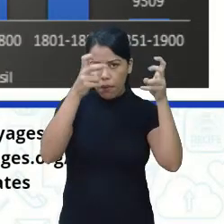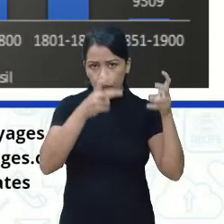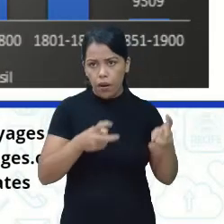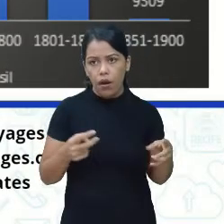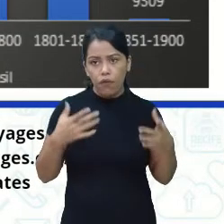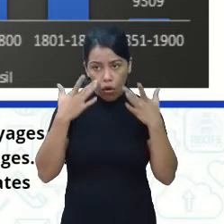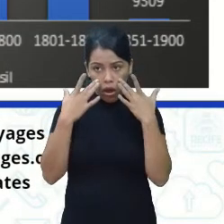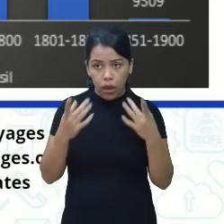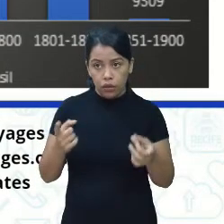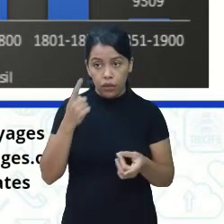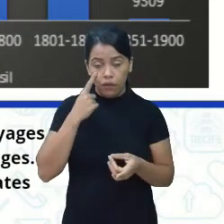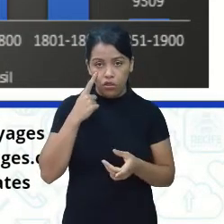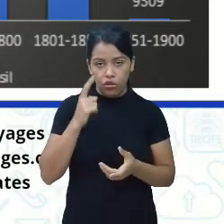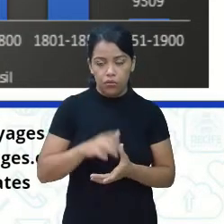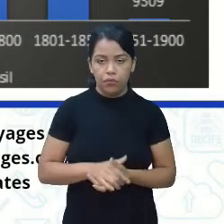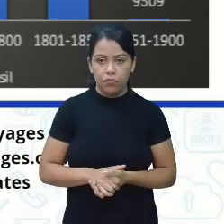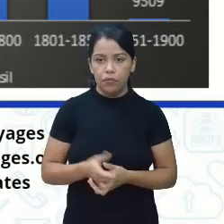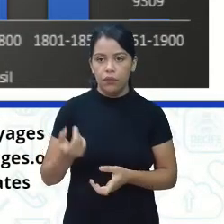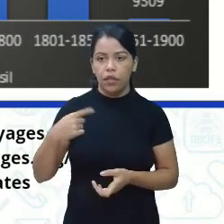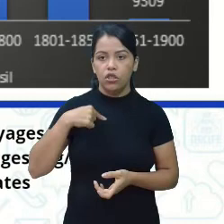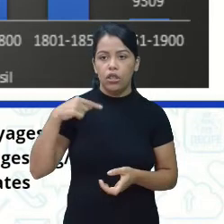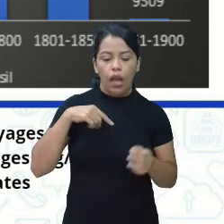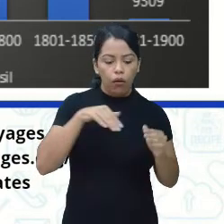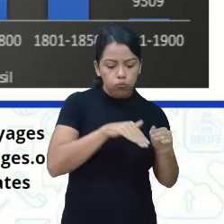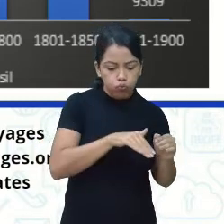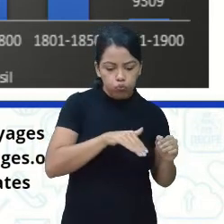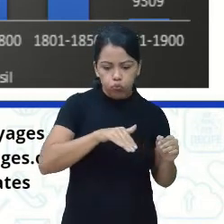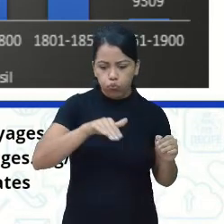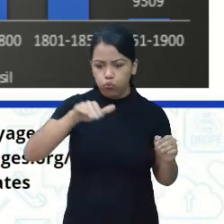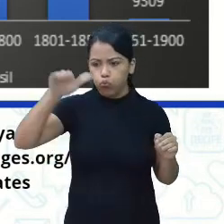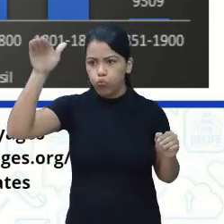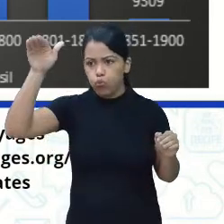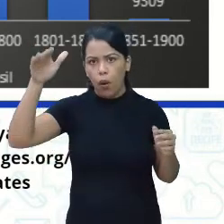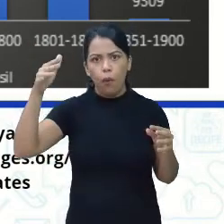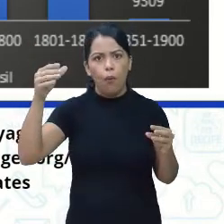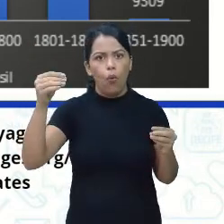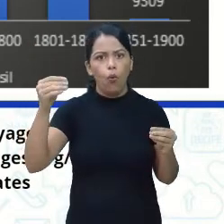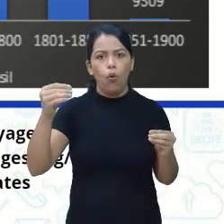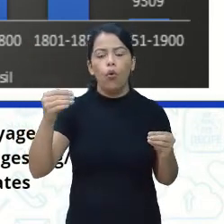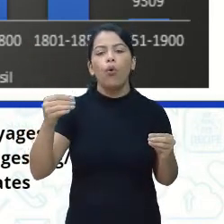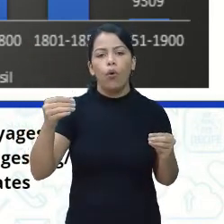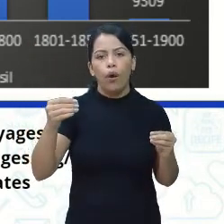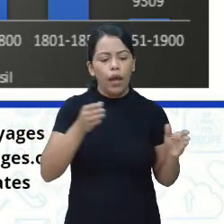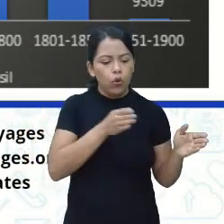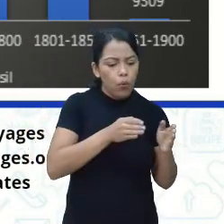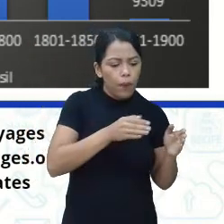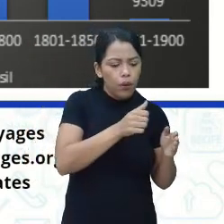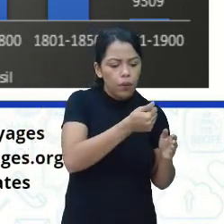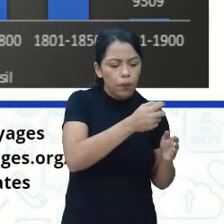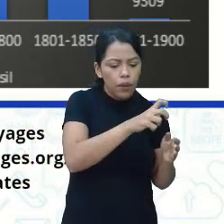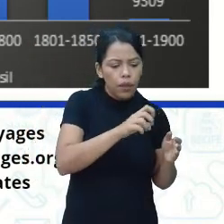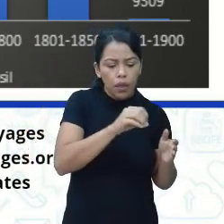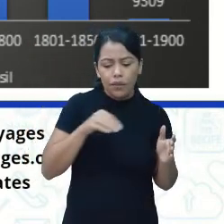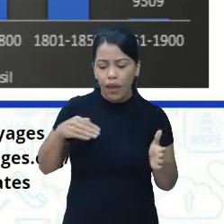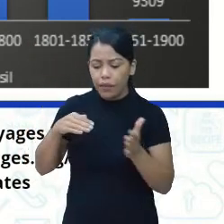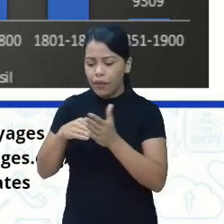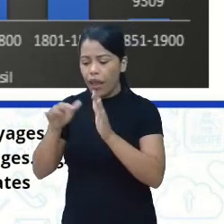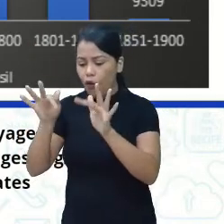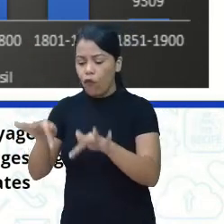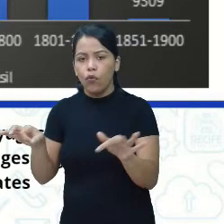a atenção aqui direitinho, a gente tem um crescimento enorme entre o período que vai de 1500 até o fim do tráfico, que